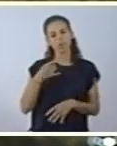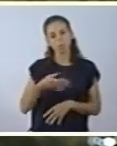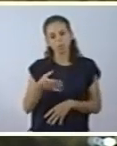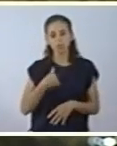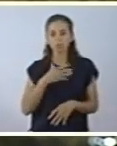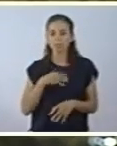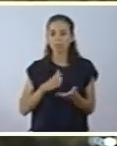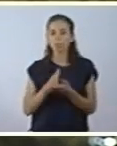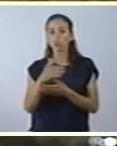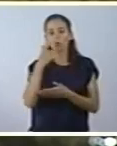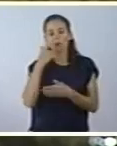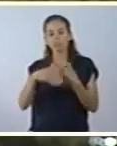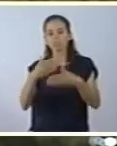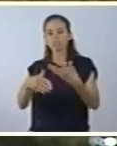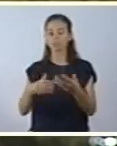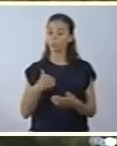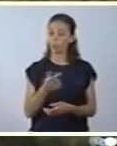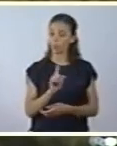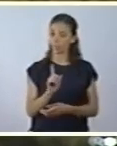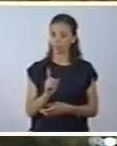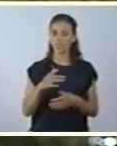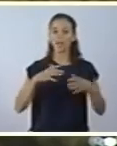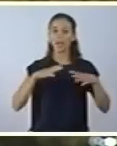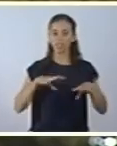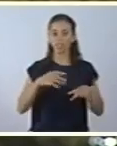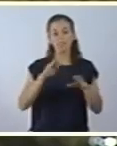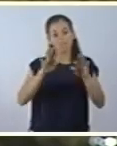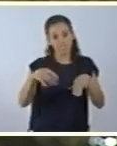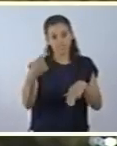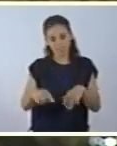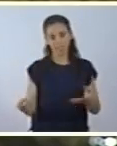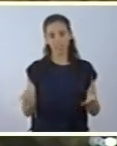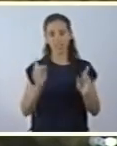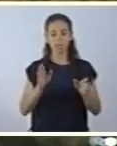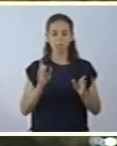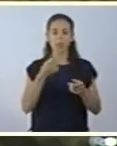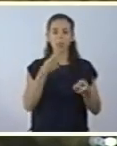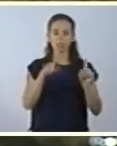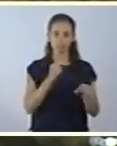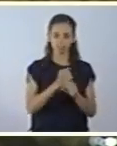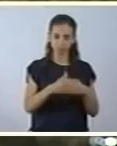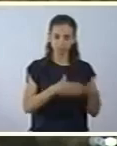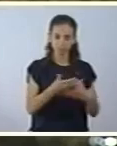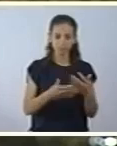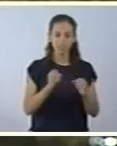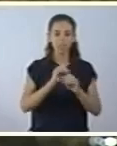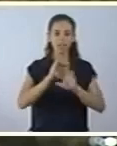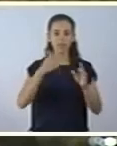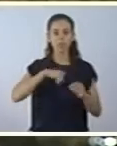tão bom que isto continuasse. Mas não é assim, as férias chegam ao fim, é preciso recomeçar. De facto, aquilo que